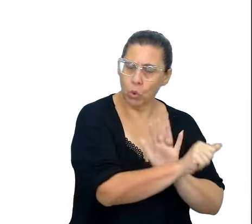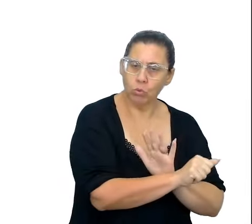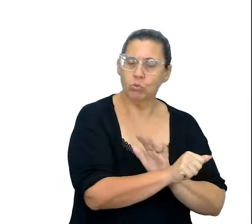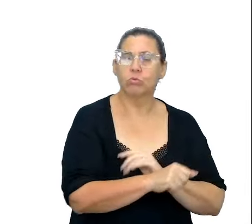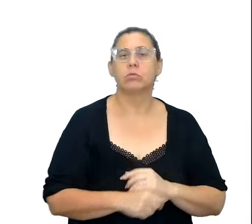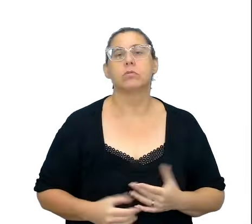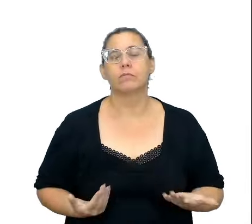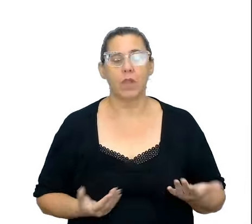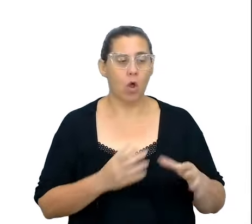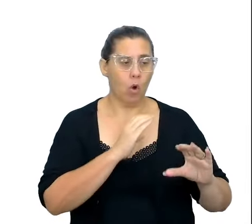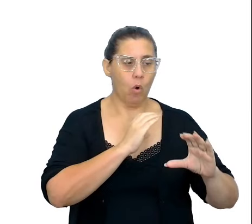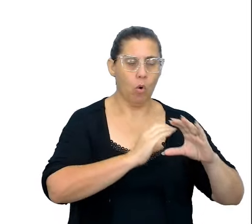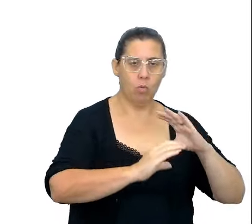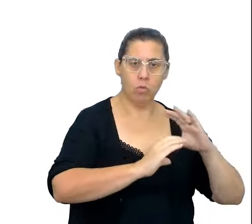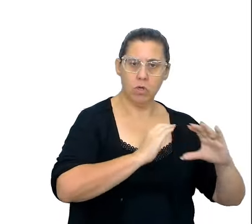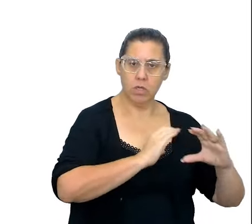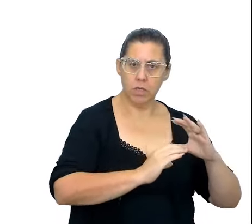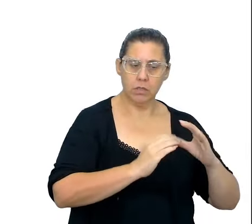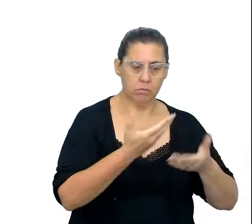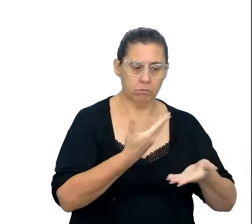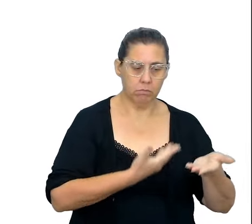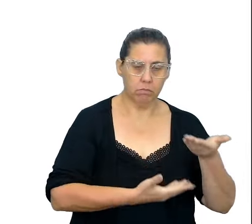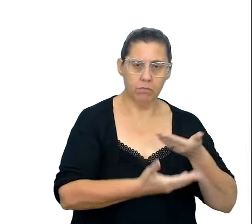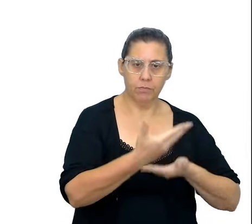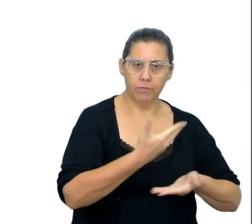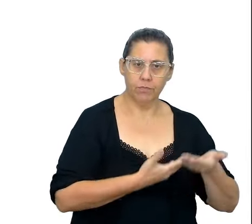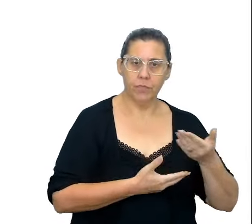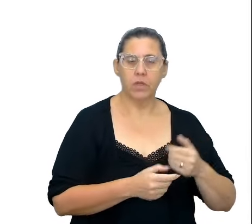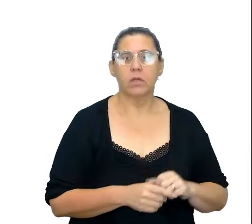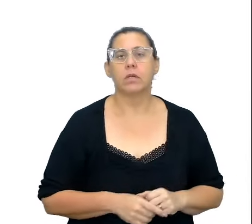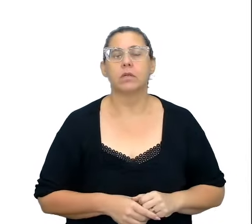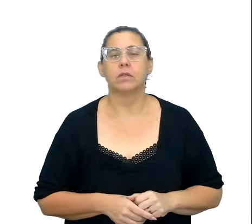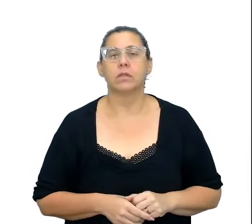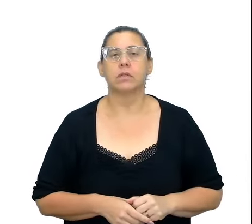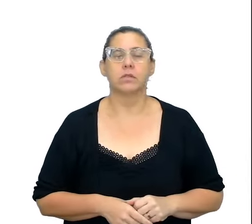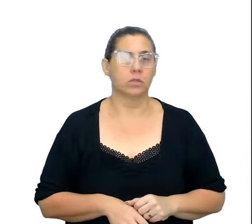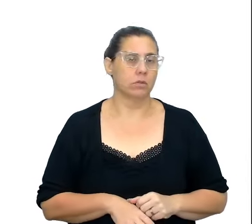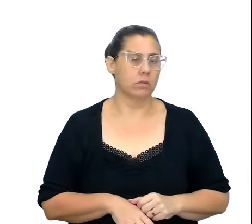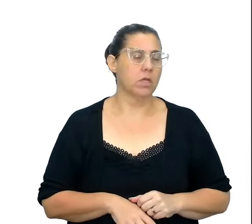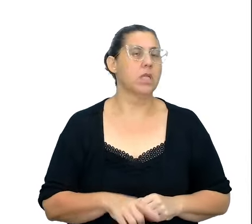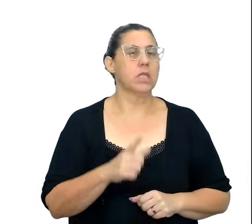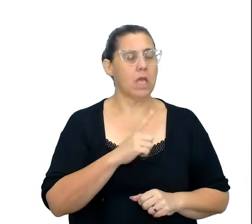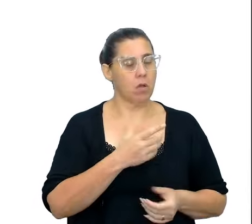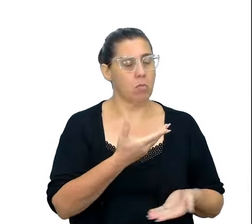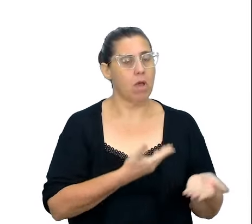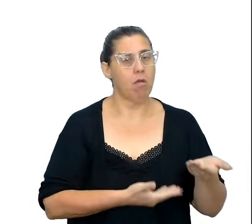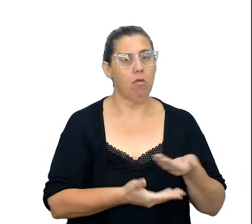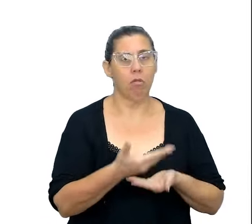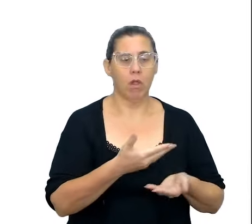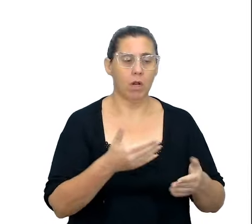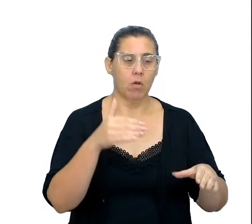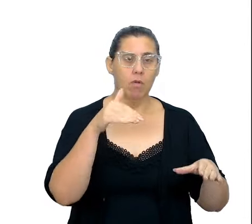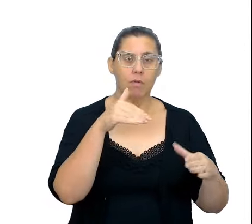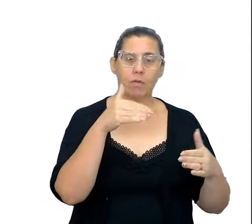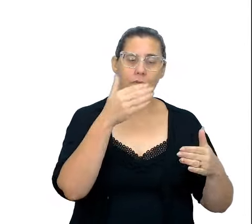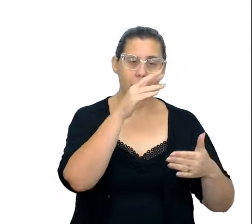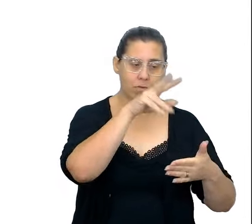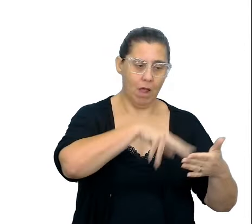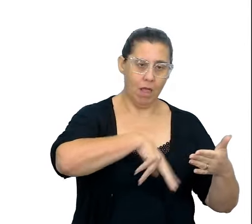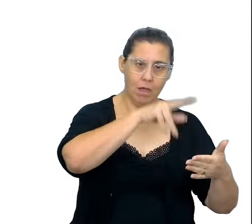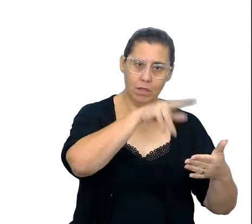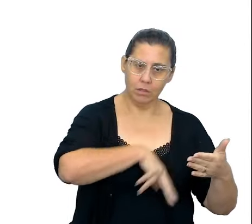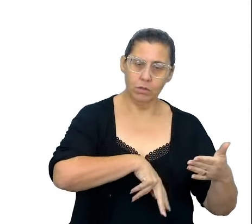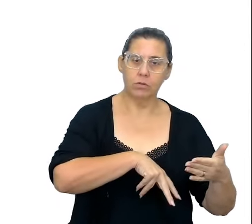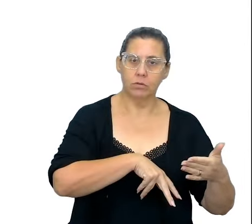realização comunicativa entre os interlocutores, quando você começa a ter interação dentro dessa leitura, né?